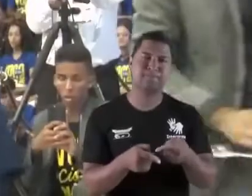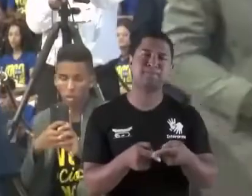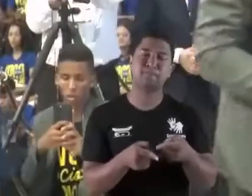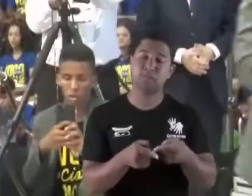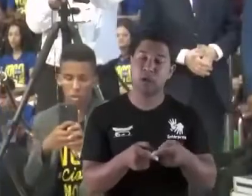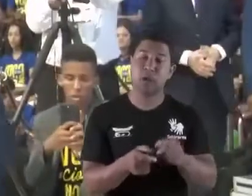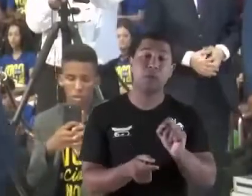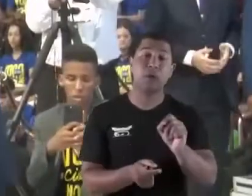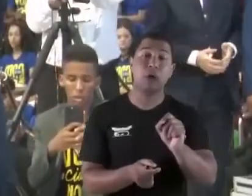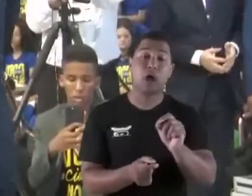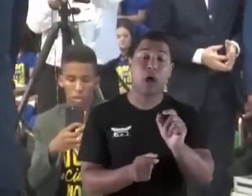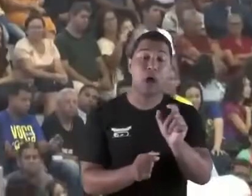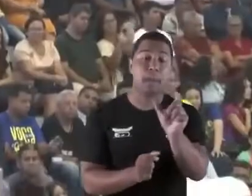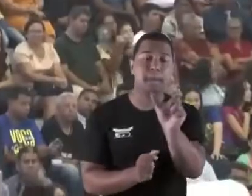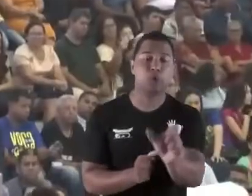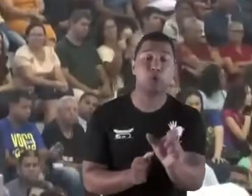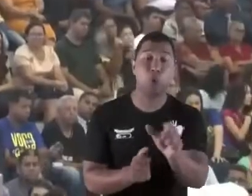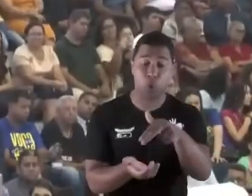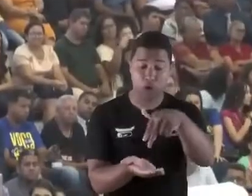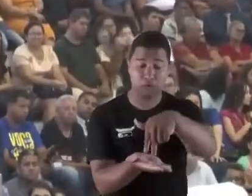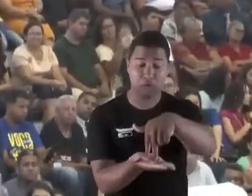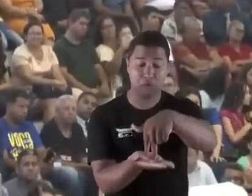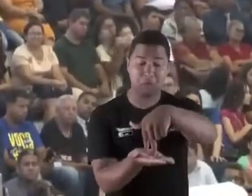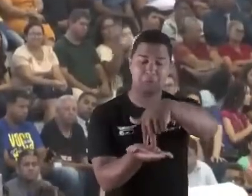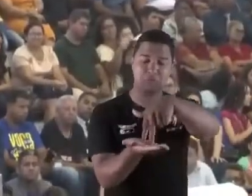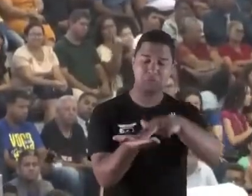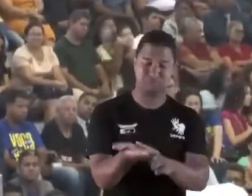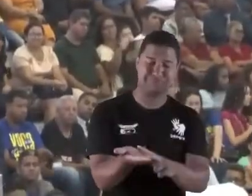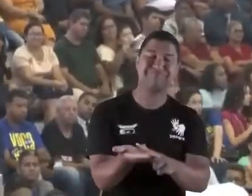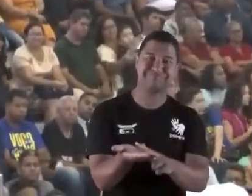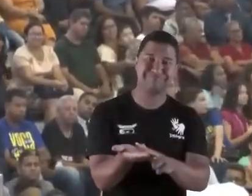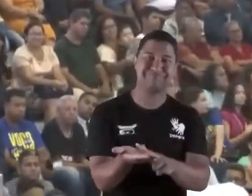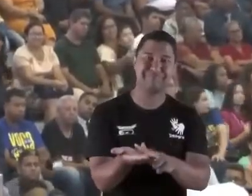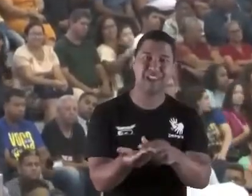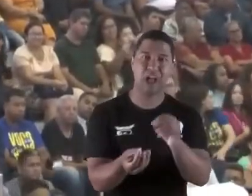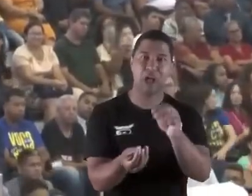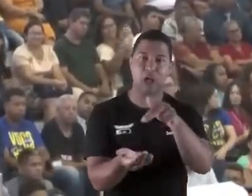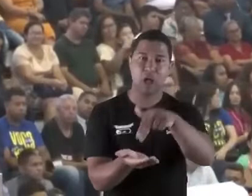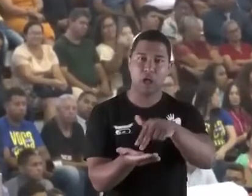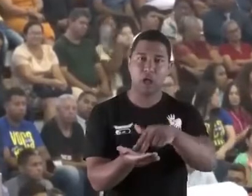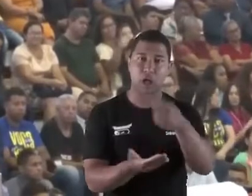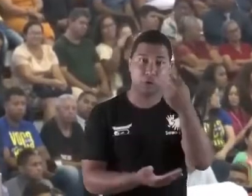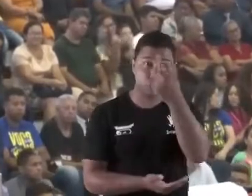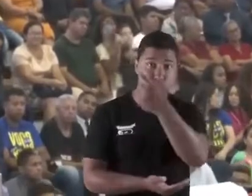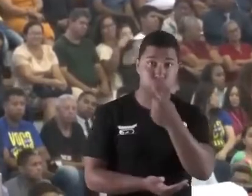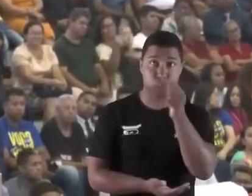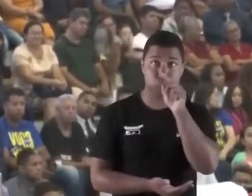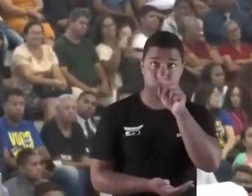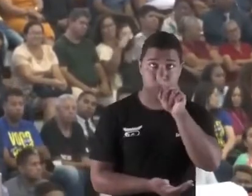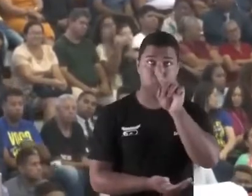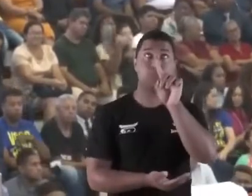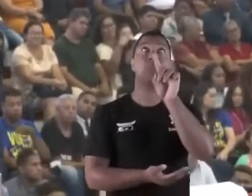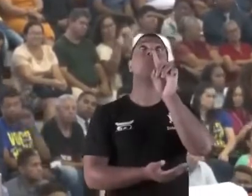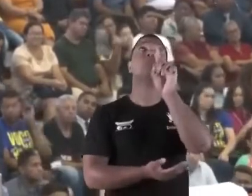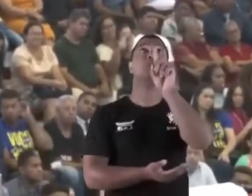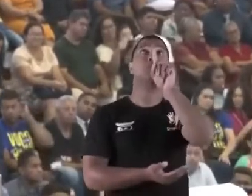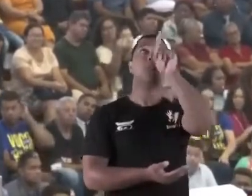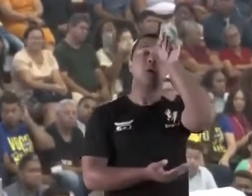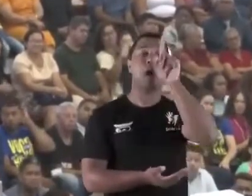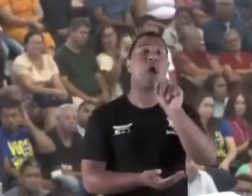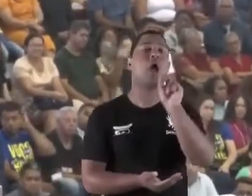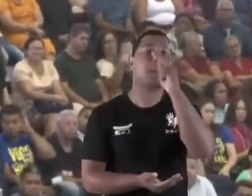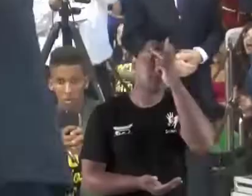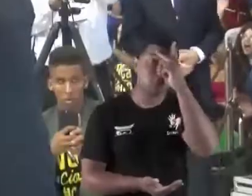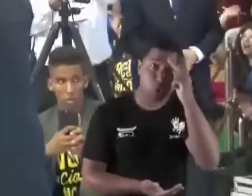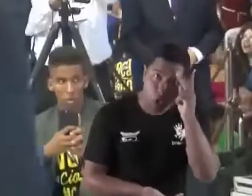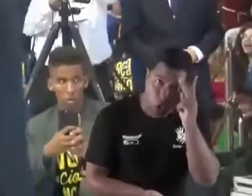Porque quem cai para trás, cai com o nariz em pé. Quem cai para frente, cai com a cara